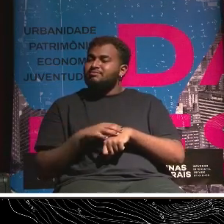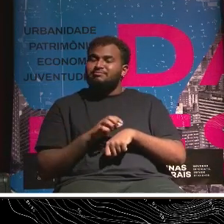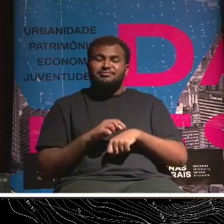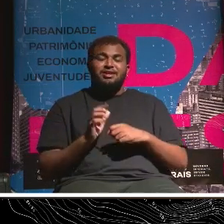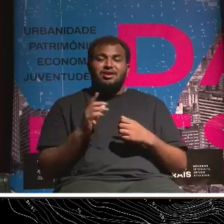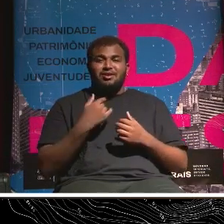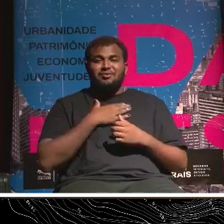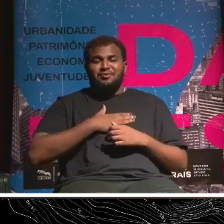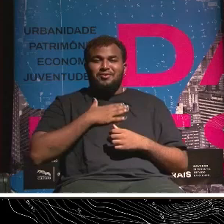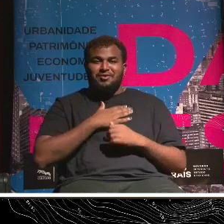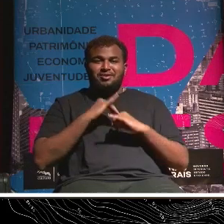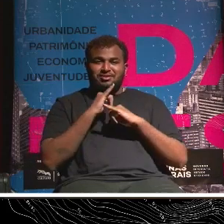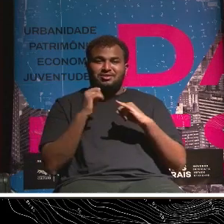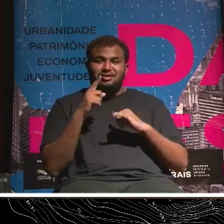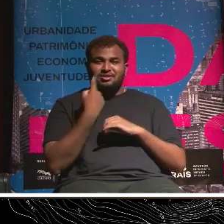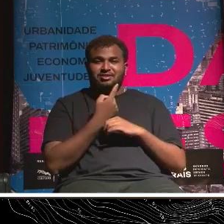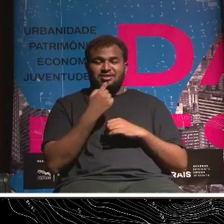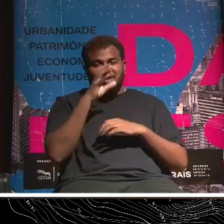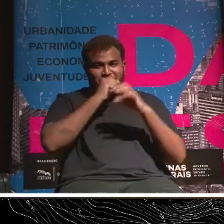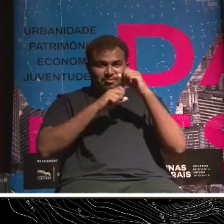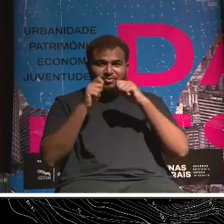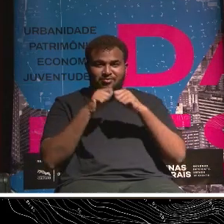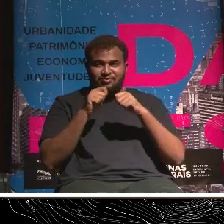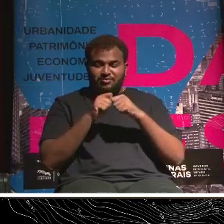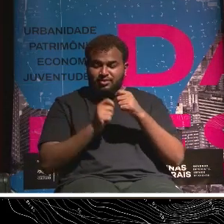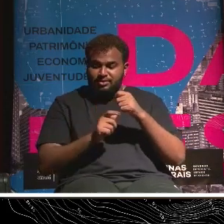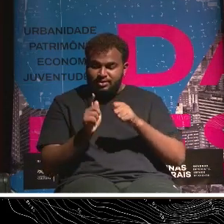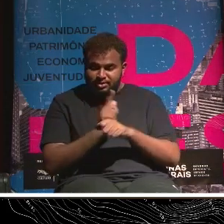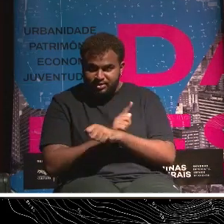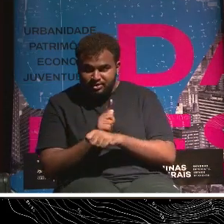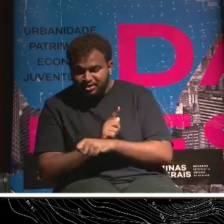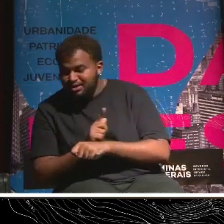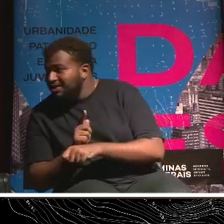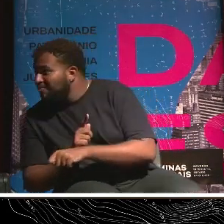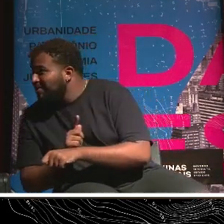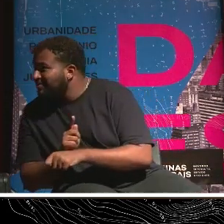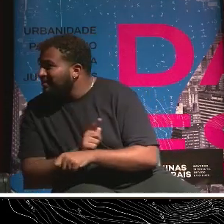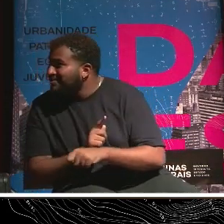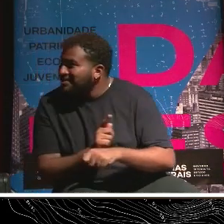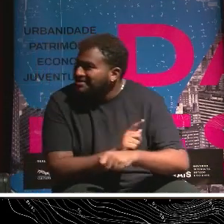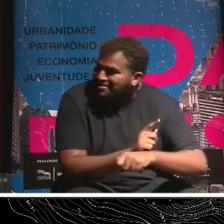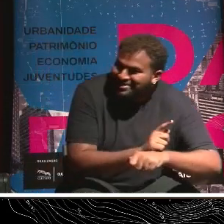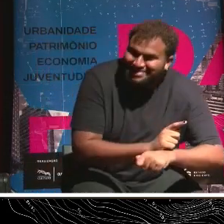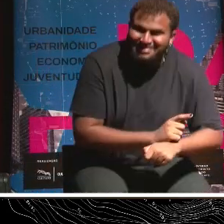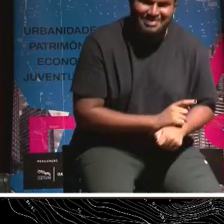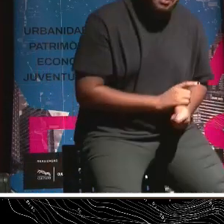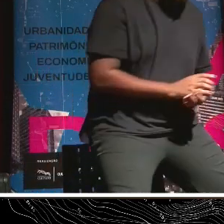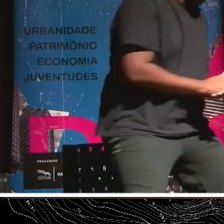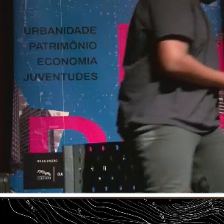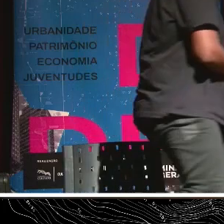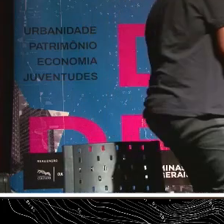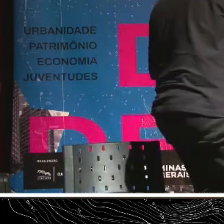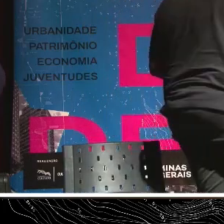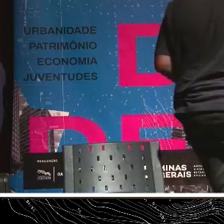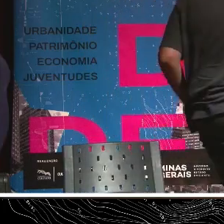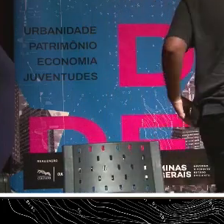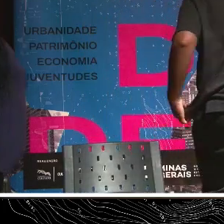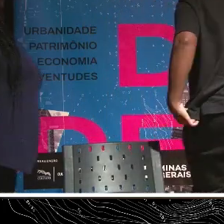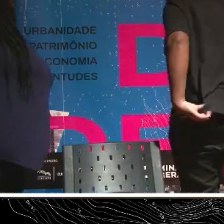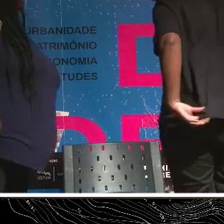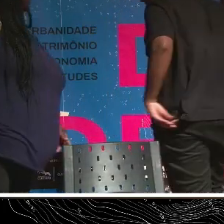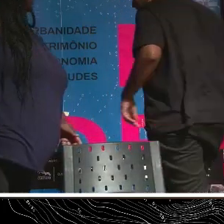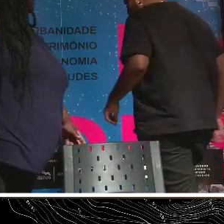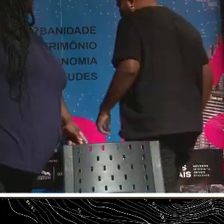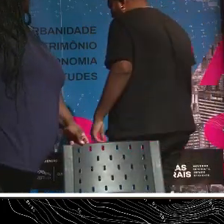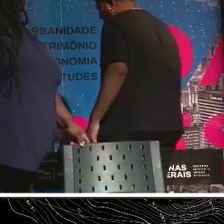dizer que, quando você aprende a fazer gestão, você aprende a gerir várias coisas, né? Desde sua vida, porque é uma dinâmica, por